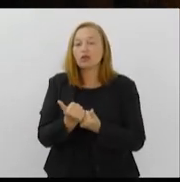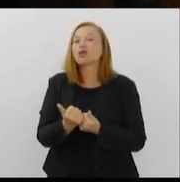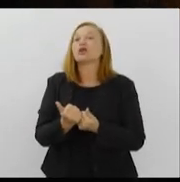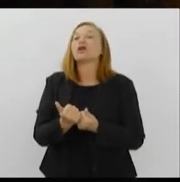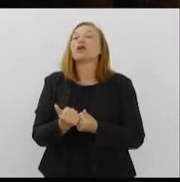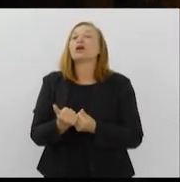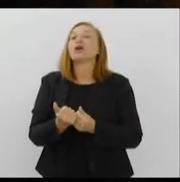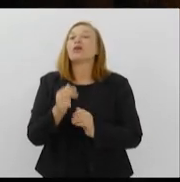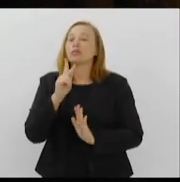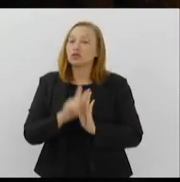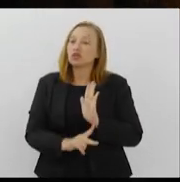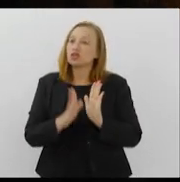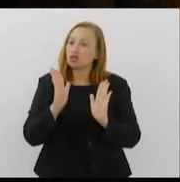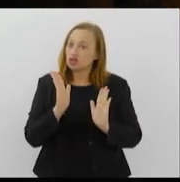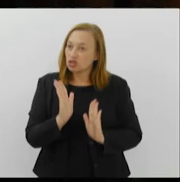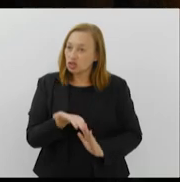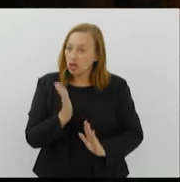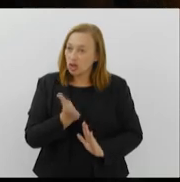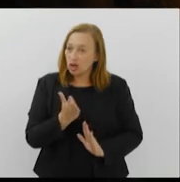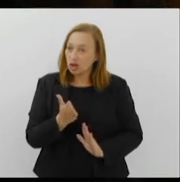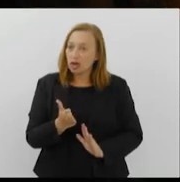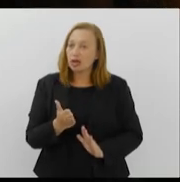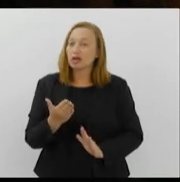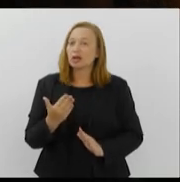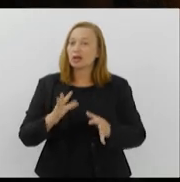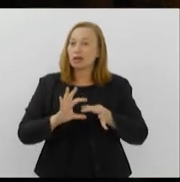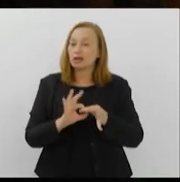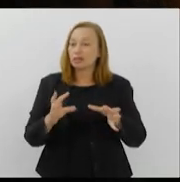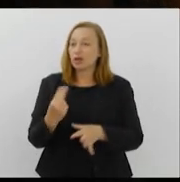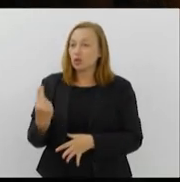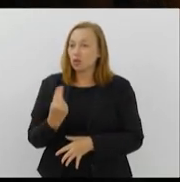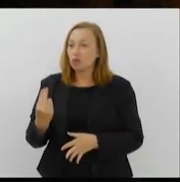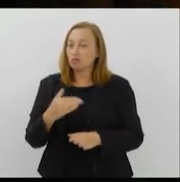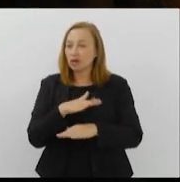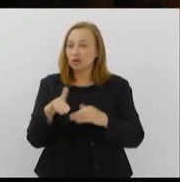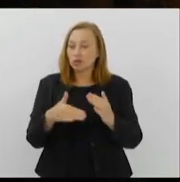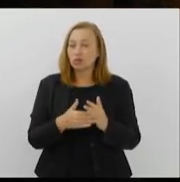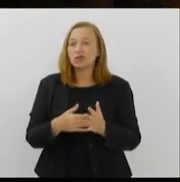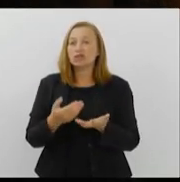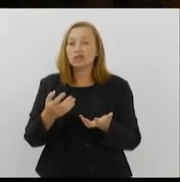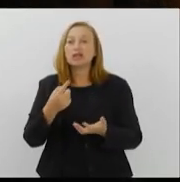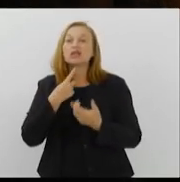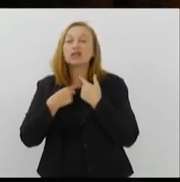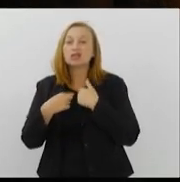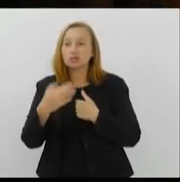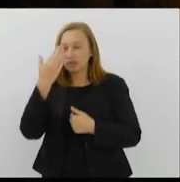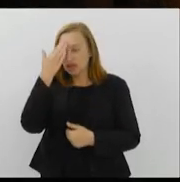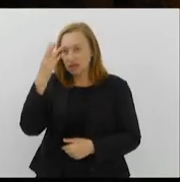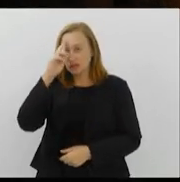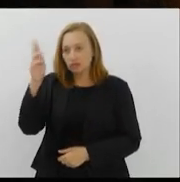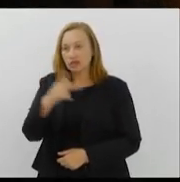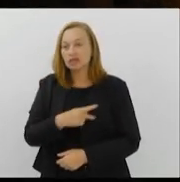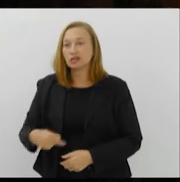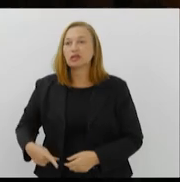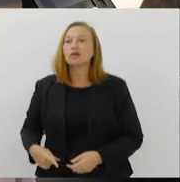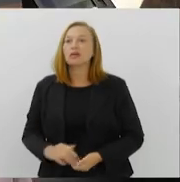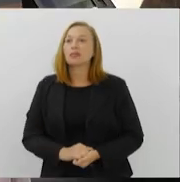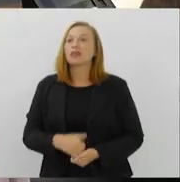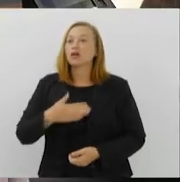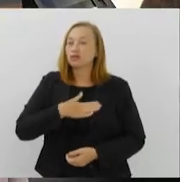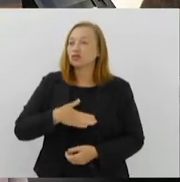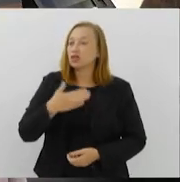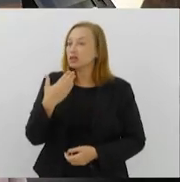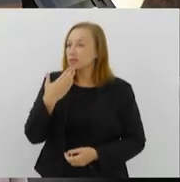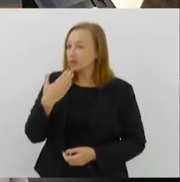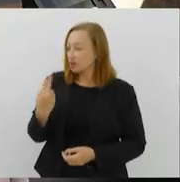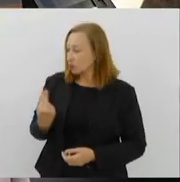e já, de antemão, abrir com a autoria para todos interessados. Obrigado, presidente. Eu gostaria de